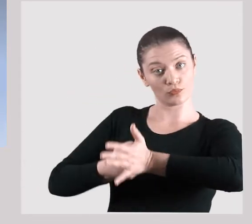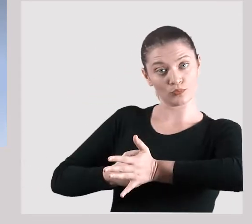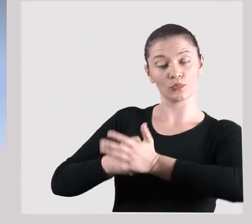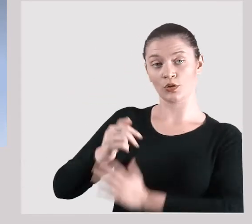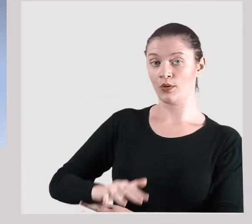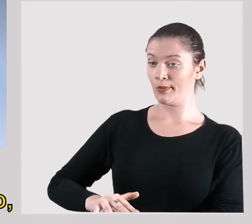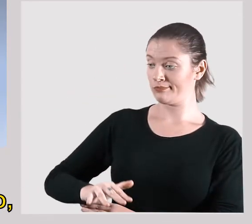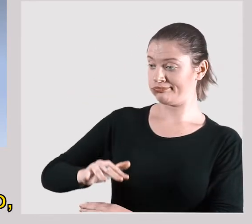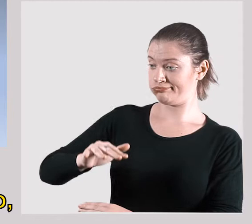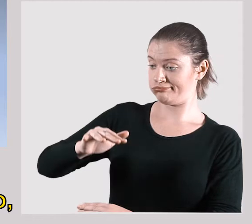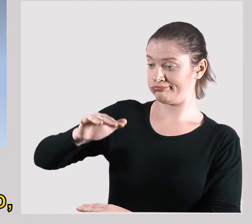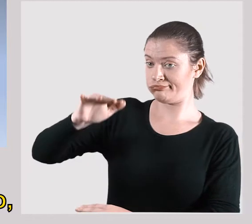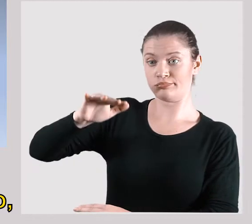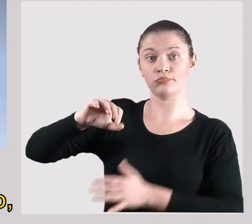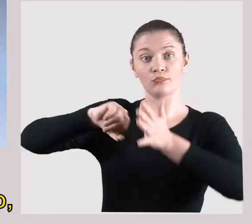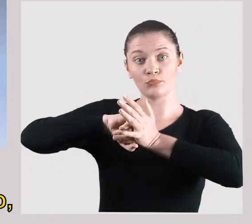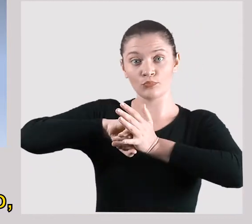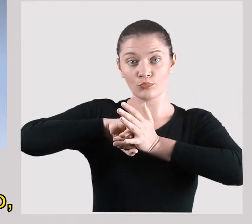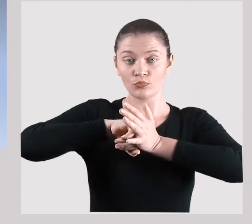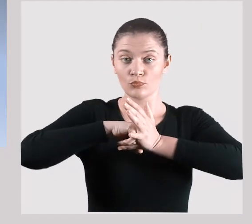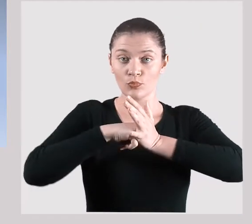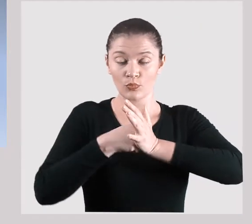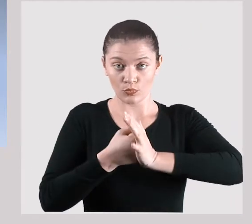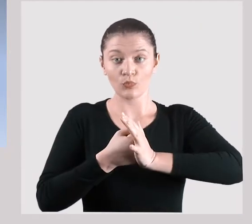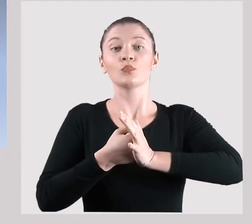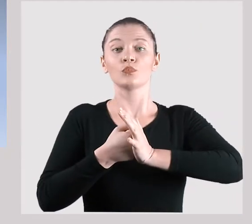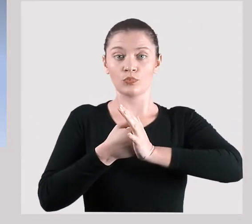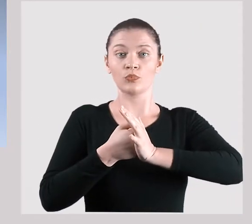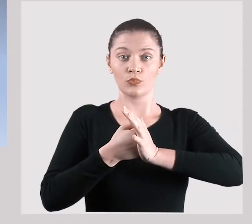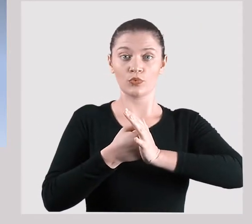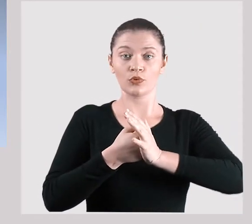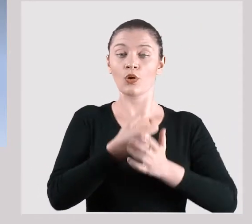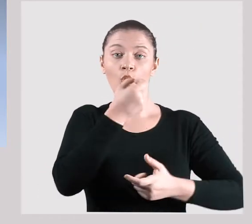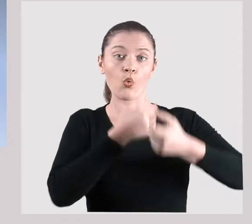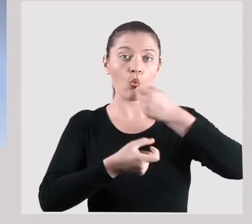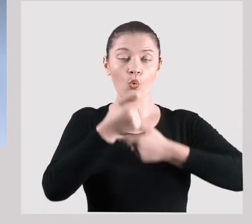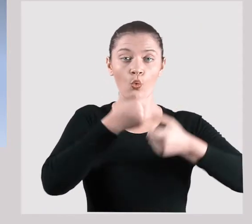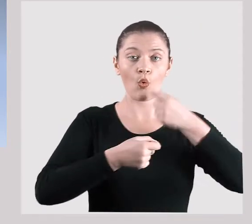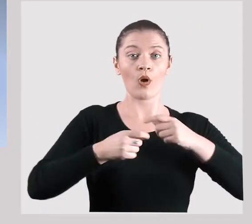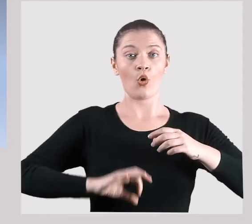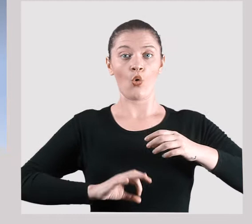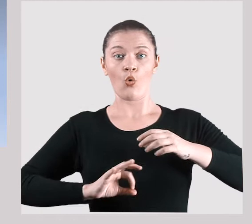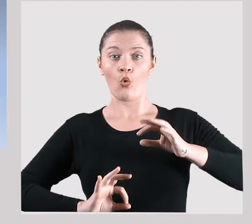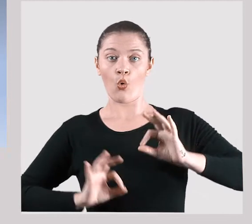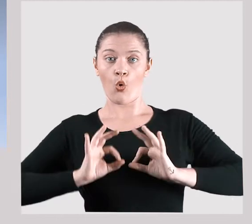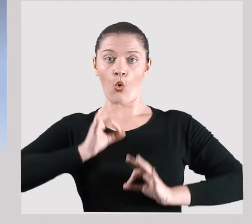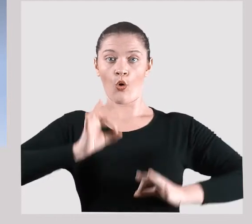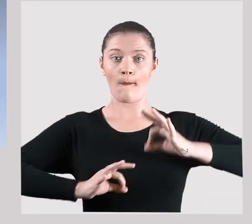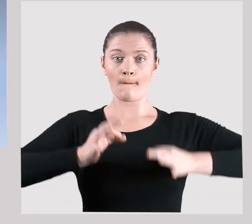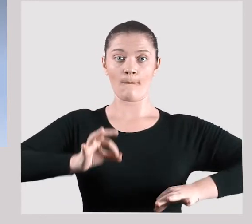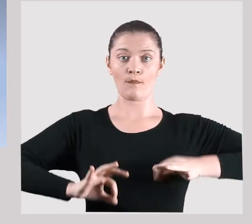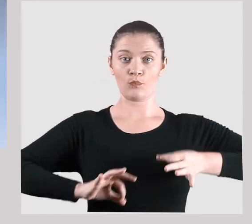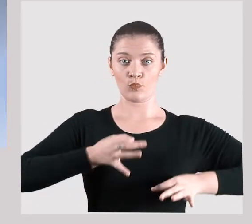o desenvolvimento, né, bloqueia o estímulo de estrogênio e o estímulo de testosterona. E